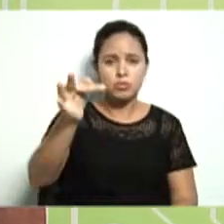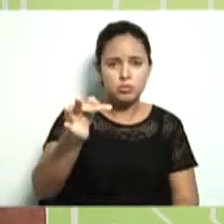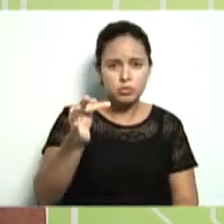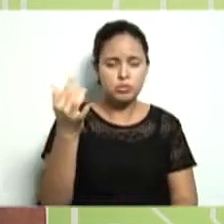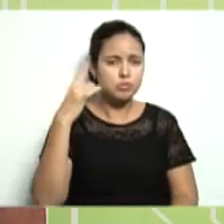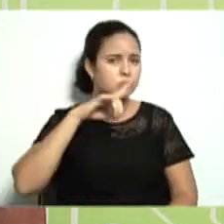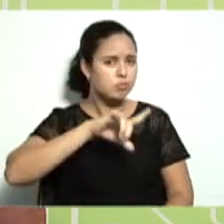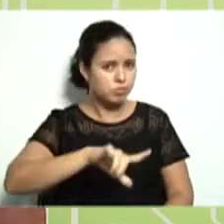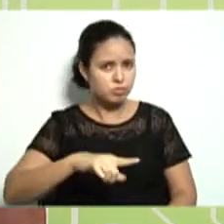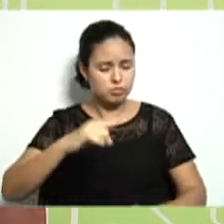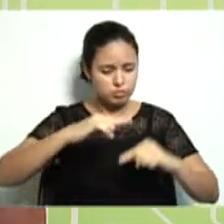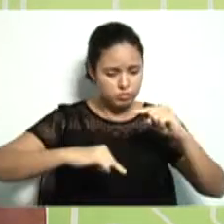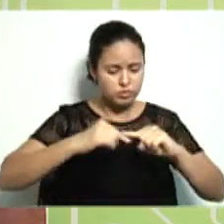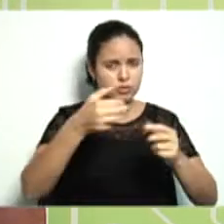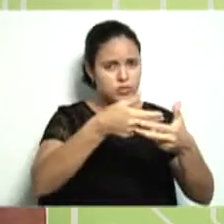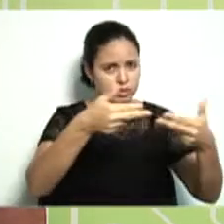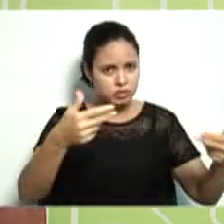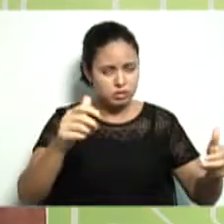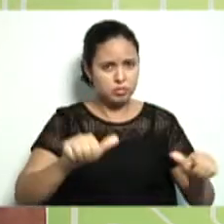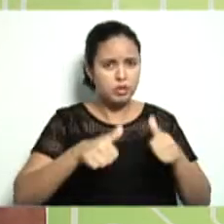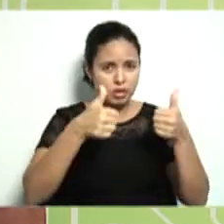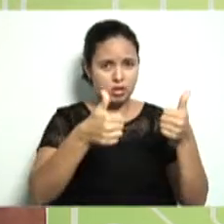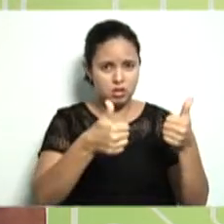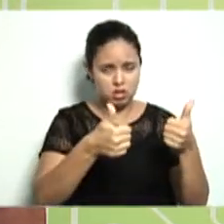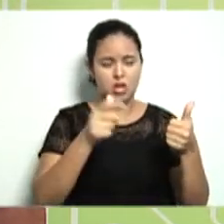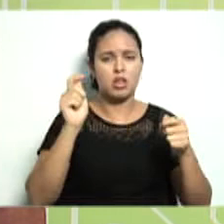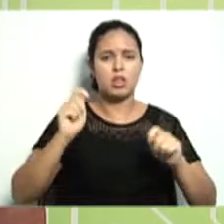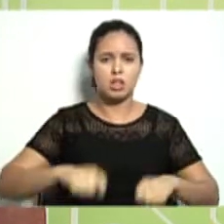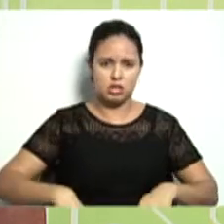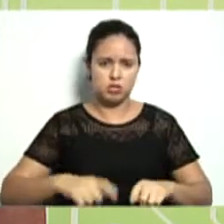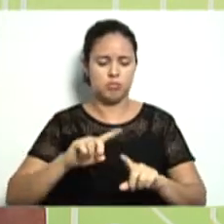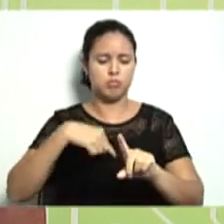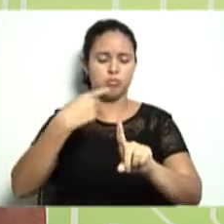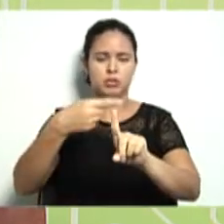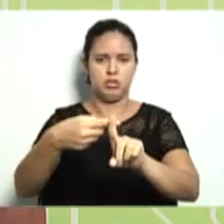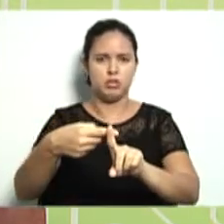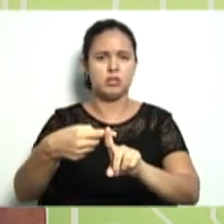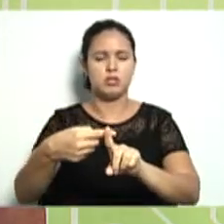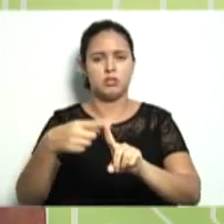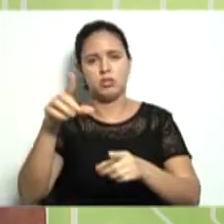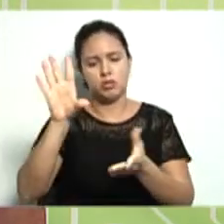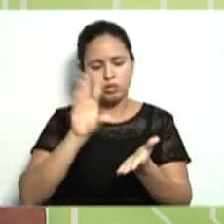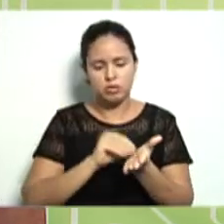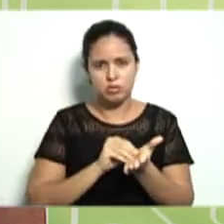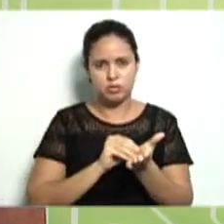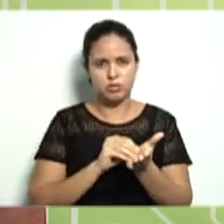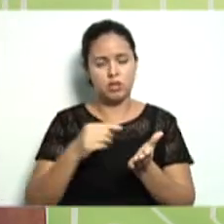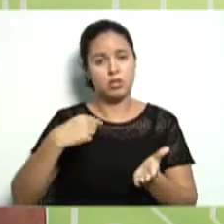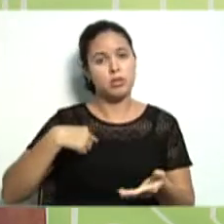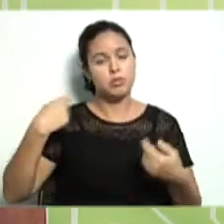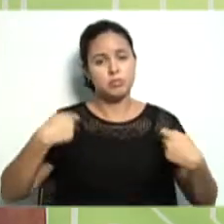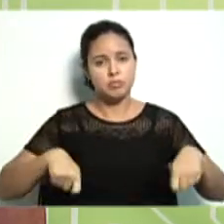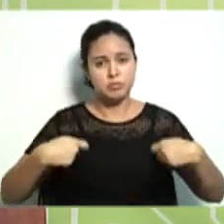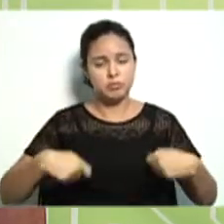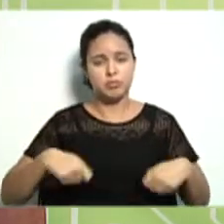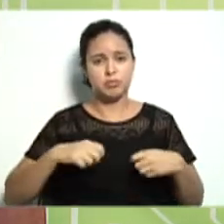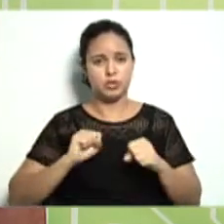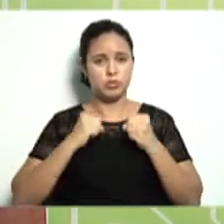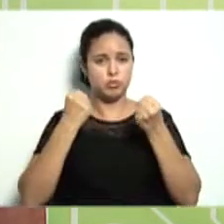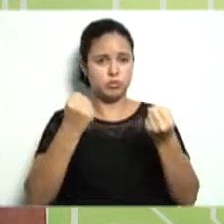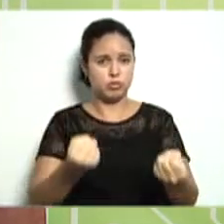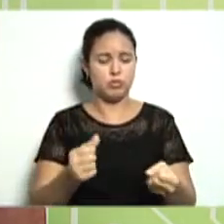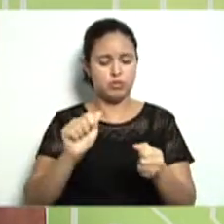conseguir melhorar ainda, fazer melhor. Então é importante. Note aí, eu preciso fazer o